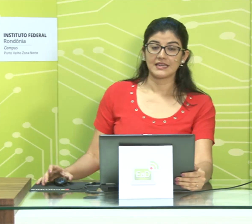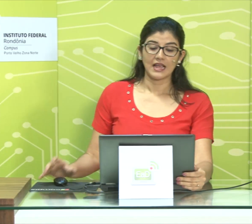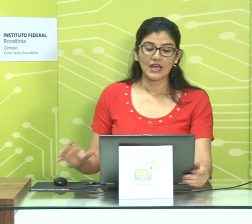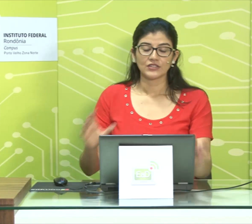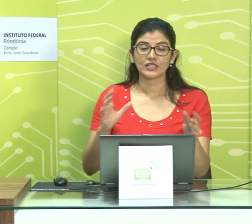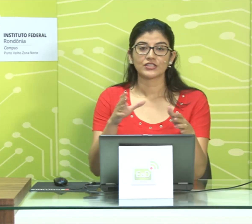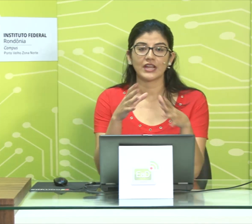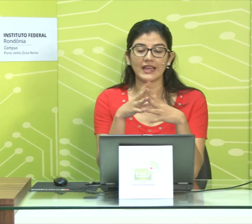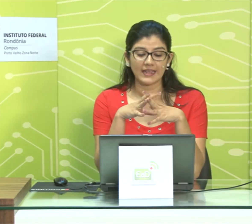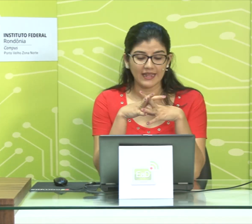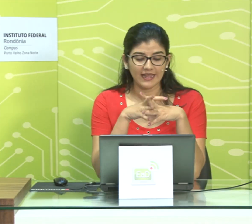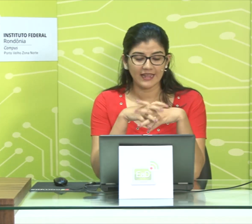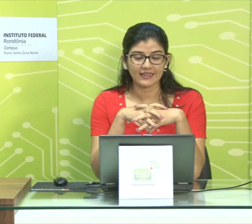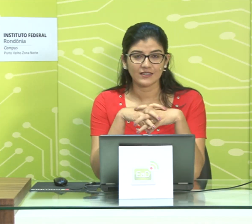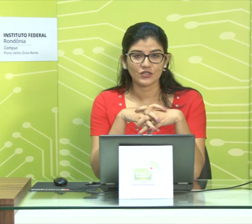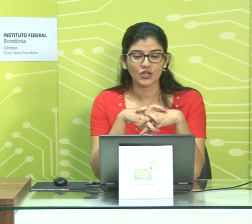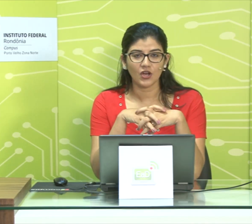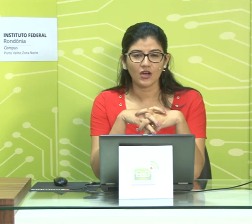Sim. Gente,